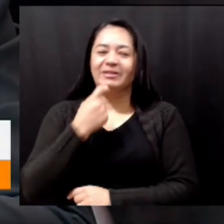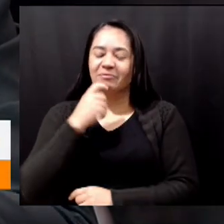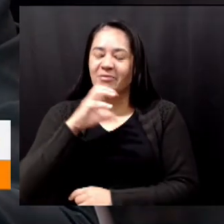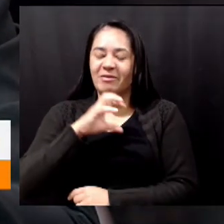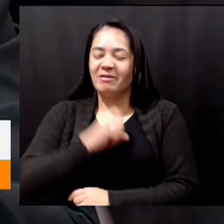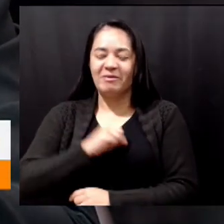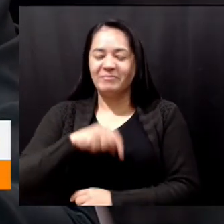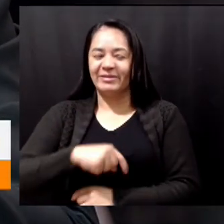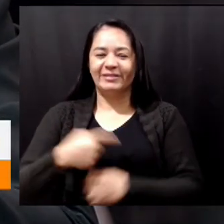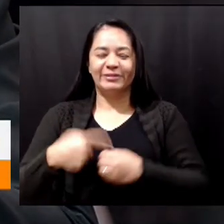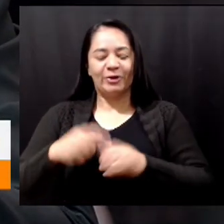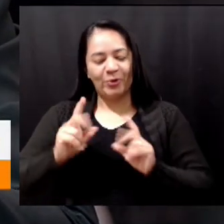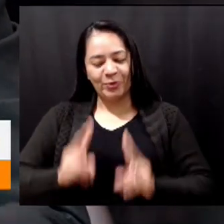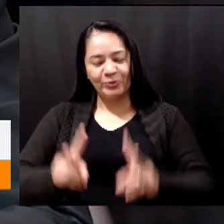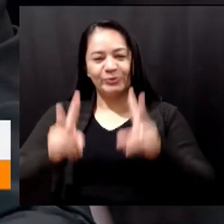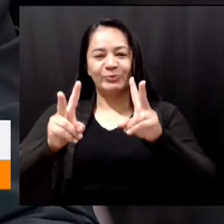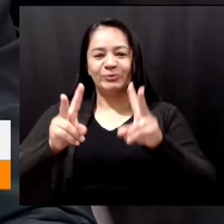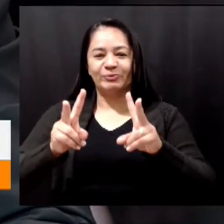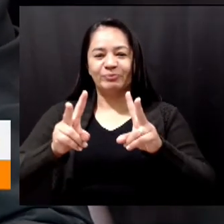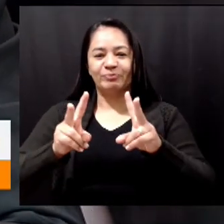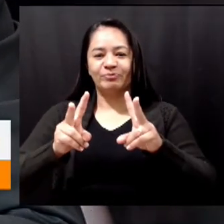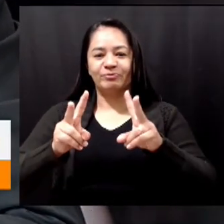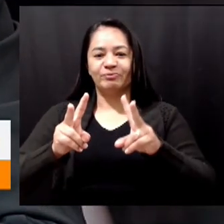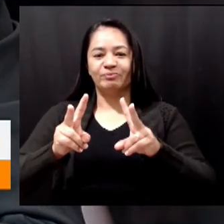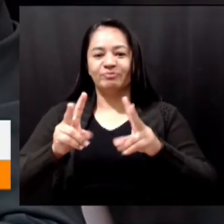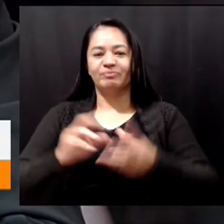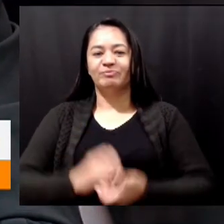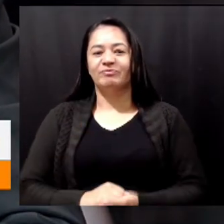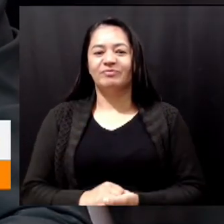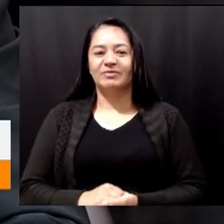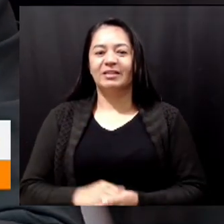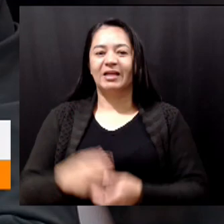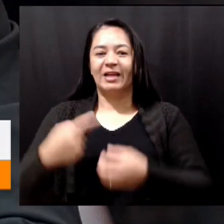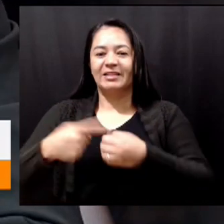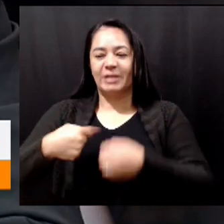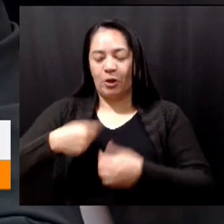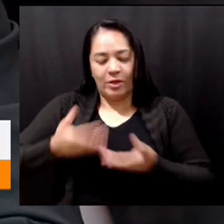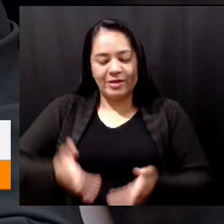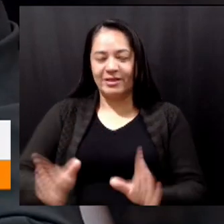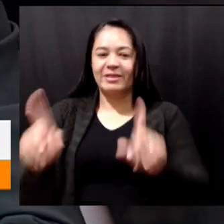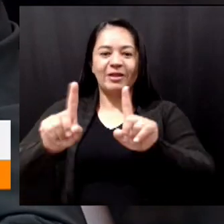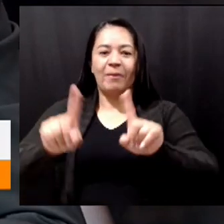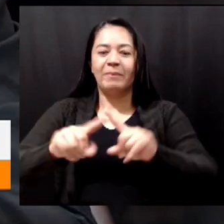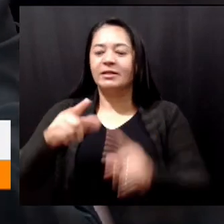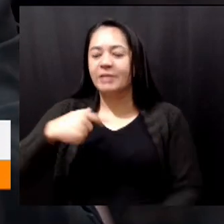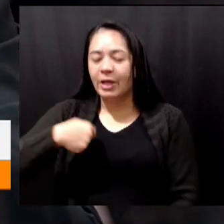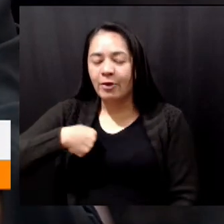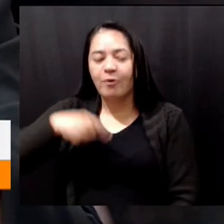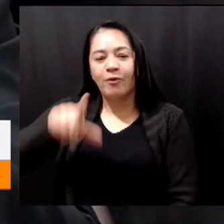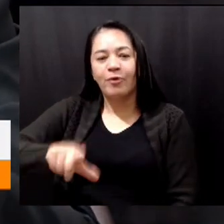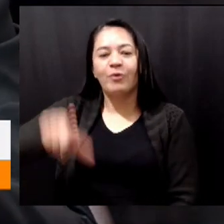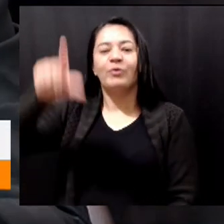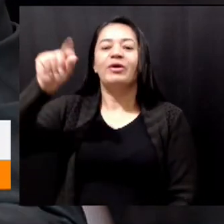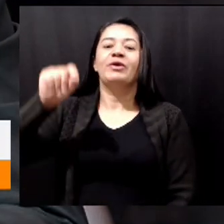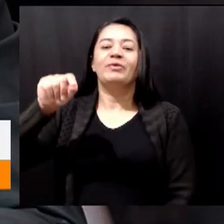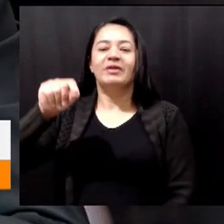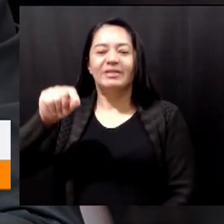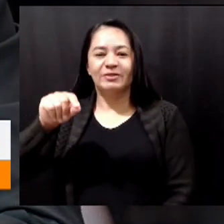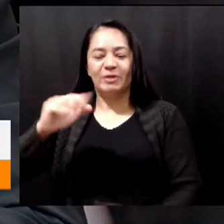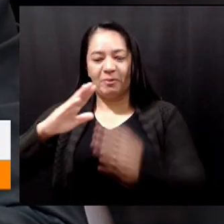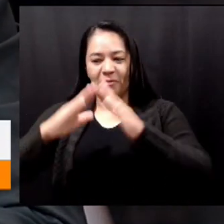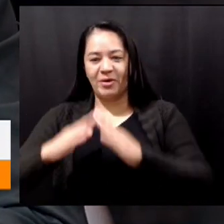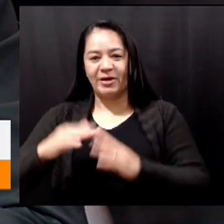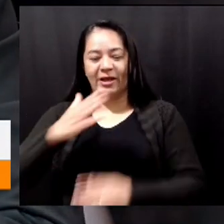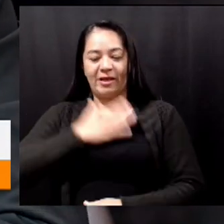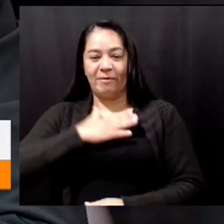fica. Então, não é a cidade que eu nasci, mas foi a cidade que eu escolhi que minha filha nascesse. E é um